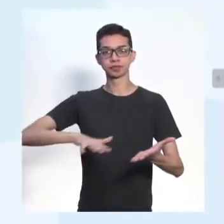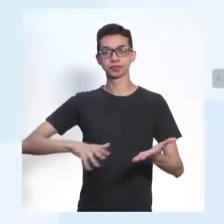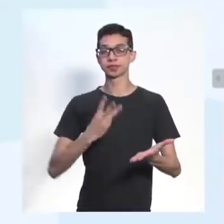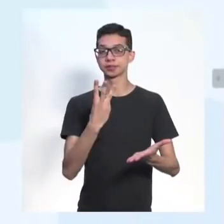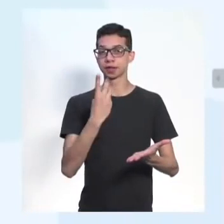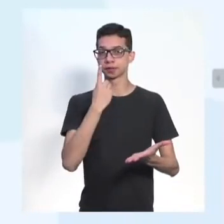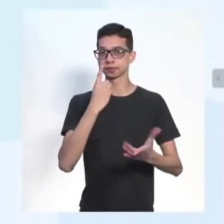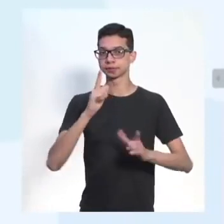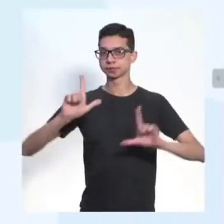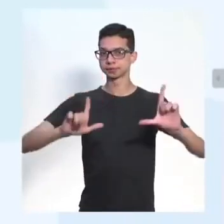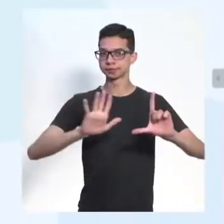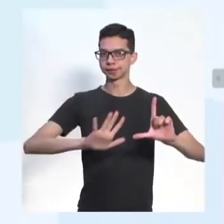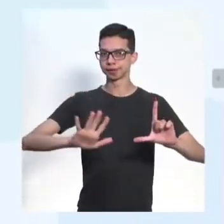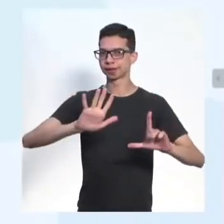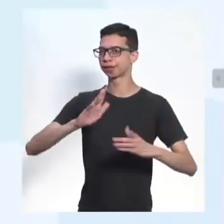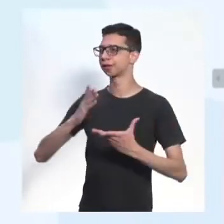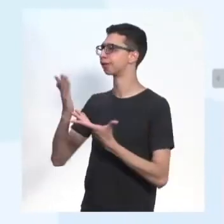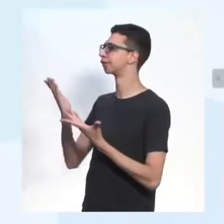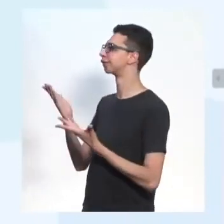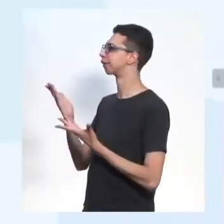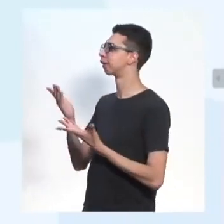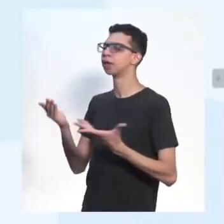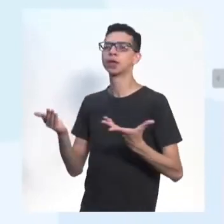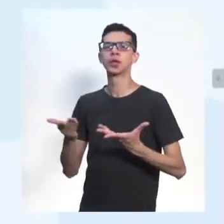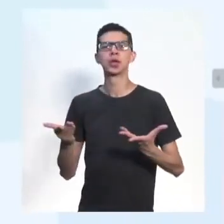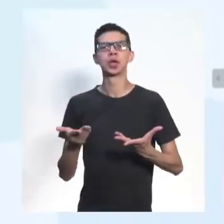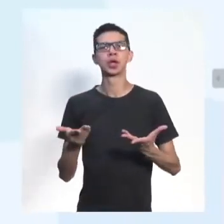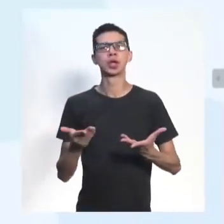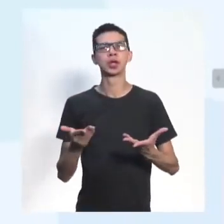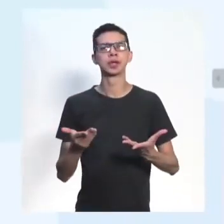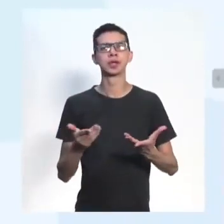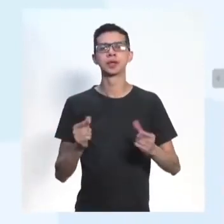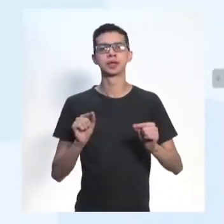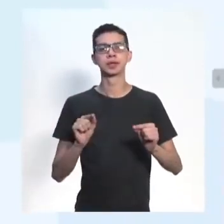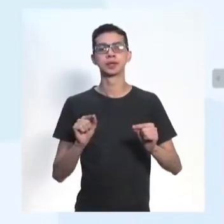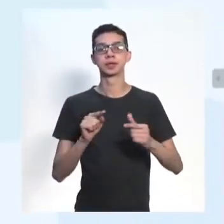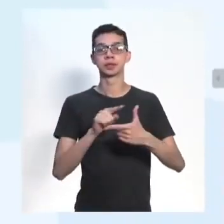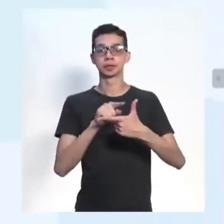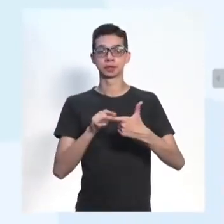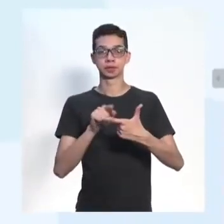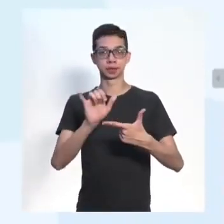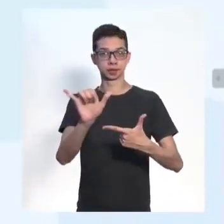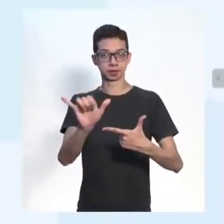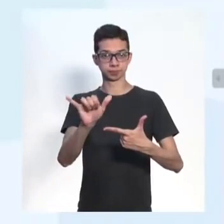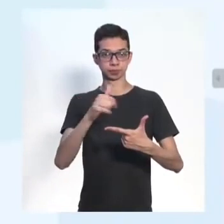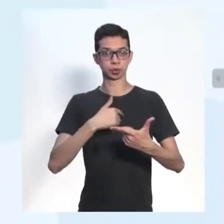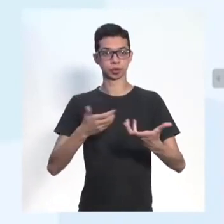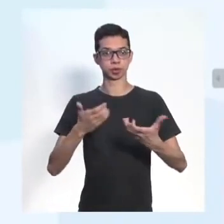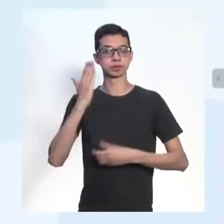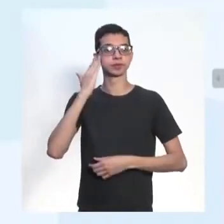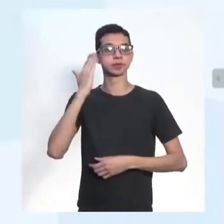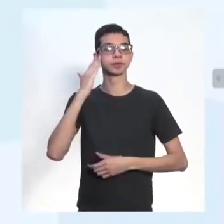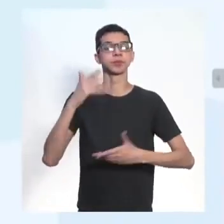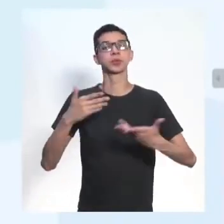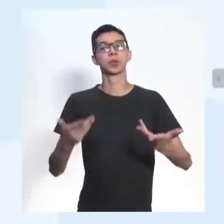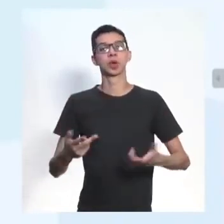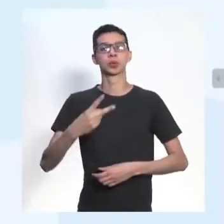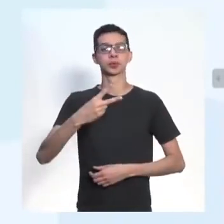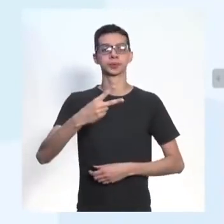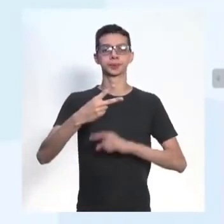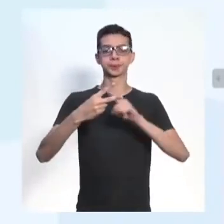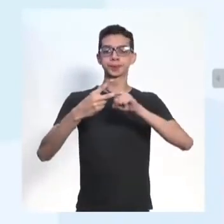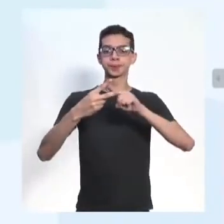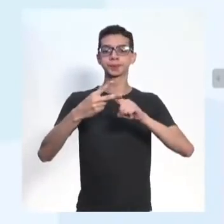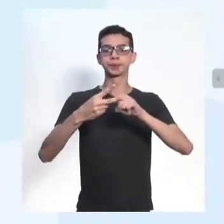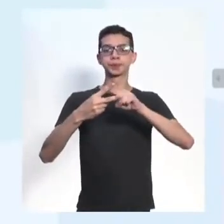tela, eu vou então agora, eu quero localizar o ângulo Y. Então eu tenho aí toda a construção, eu quero localizar o